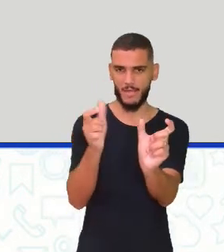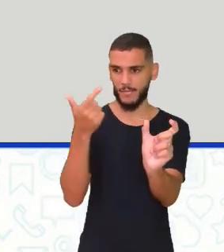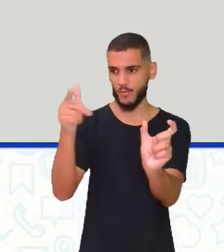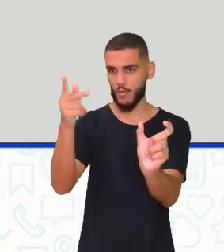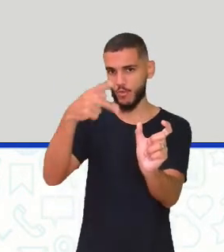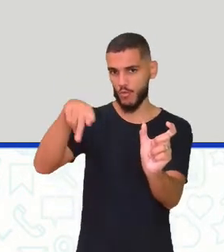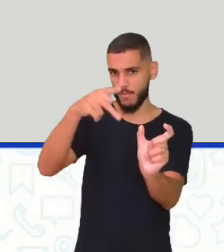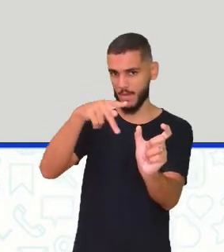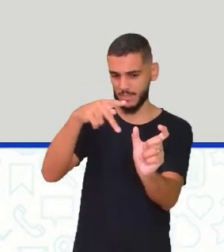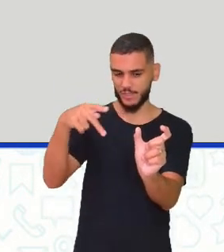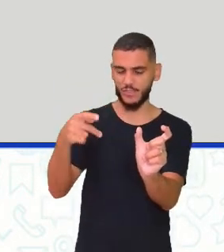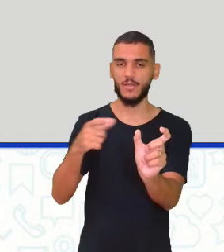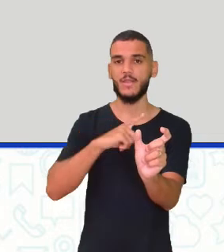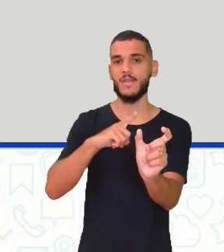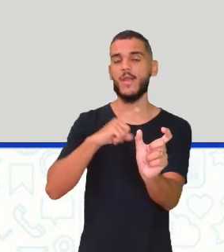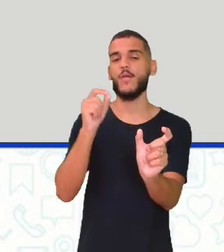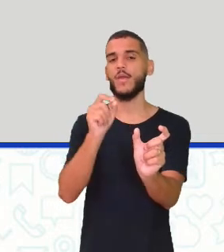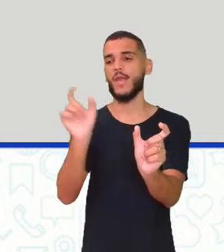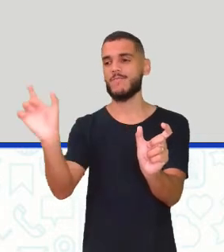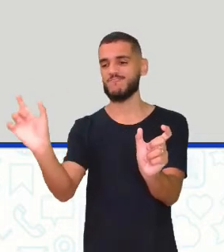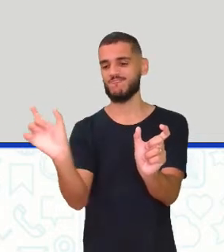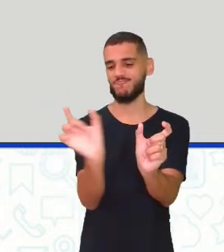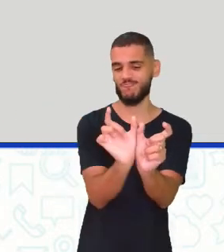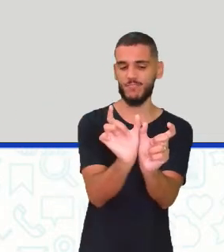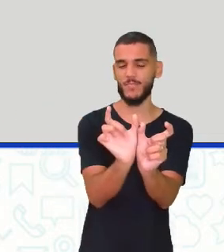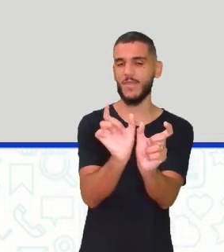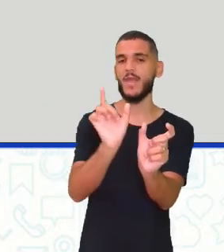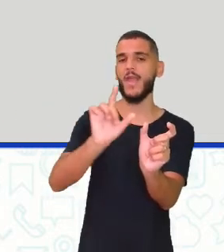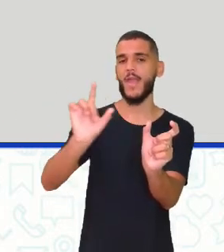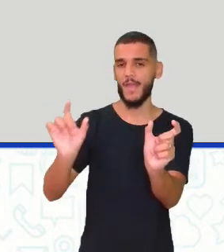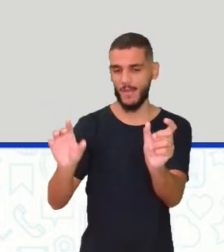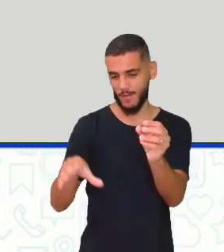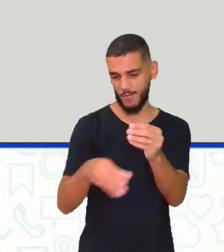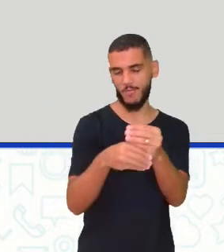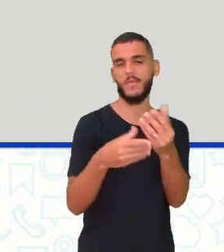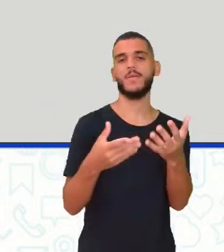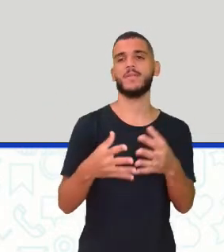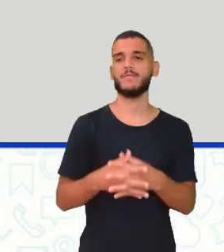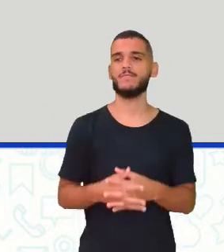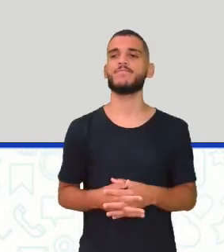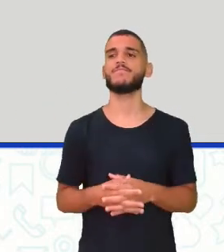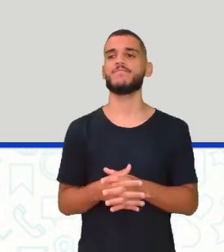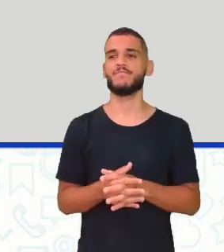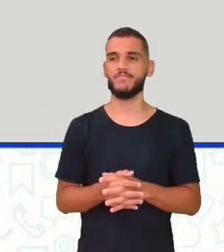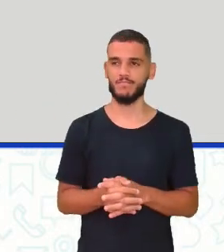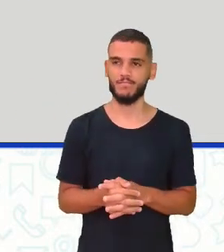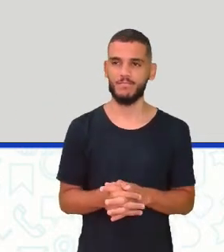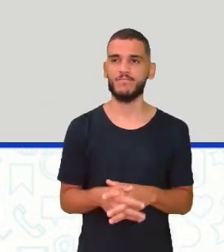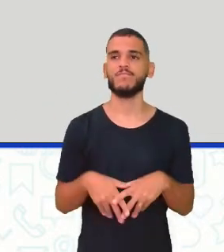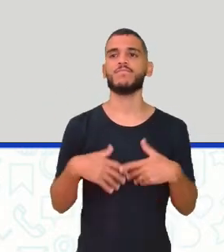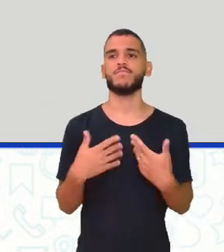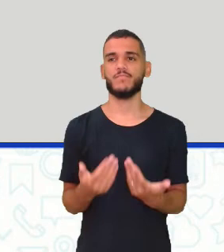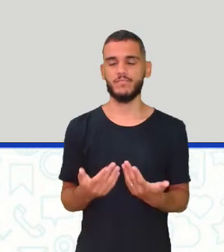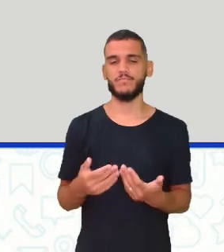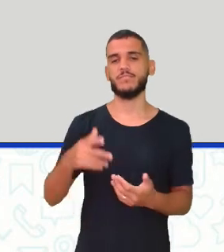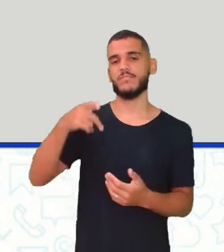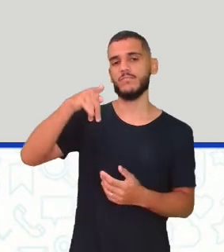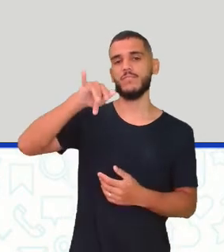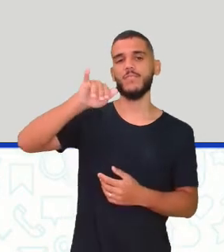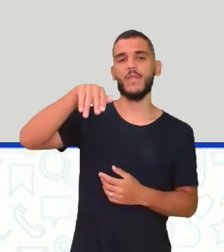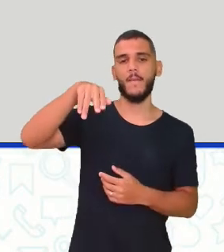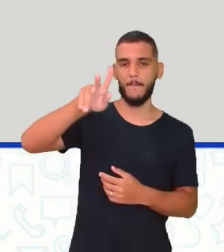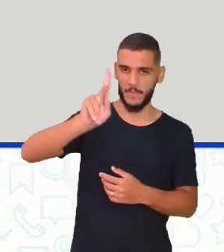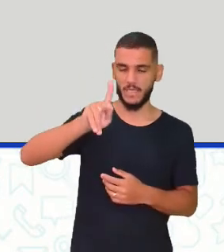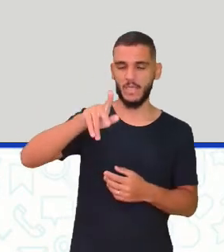como pink, não é? Para rosa, silly, não é? Para silly, Sale, isso pra aí, para venda. venda, games,